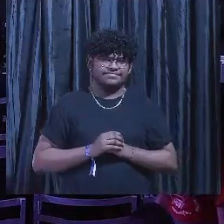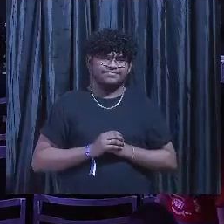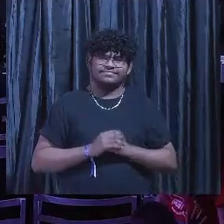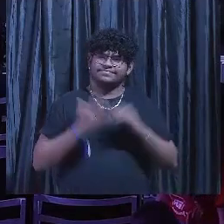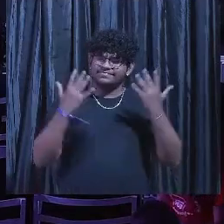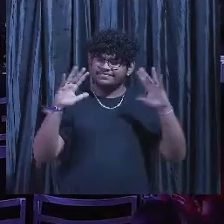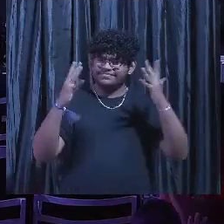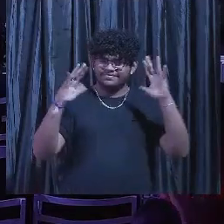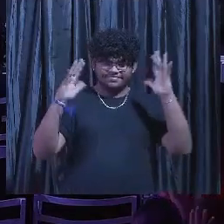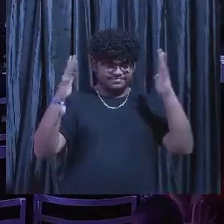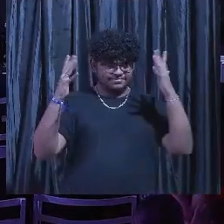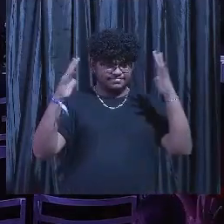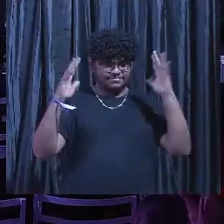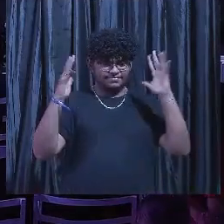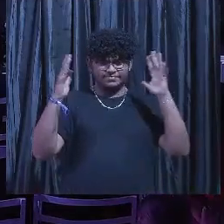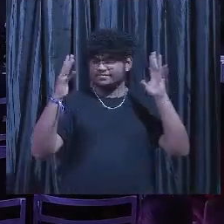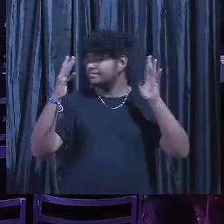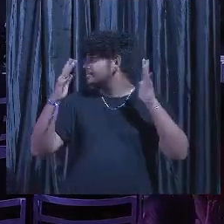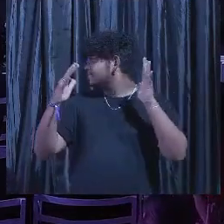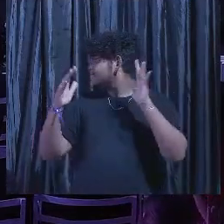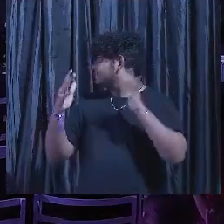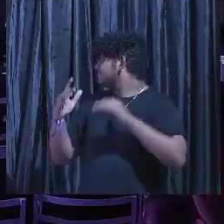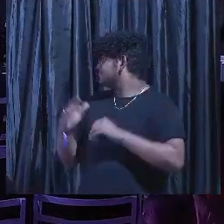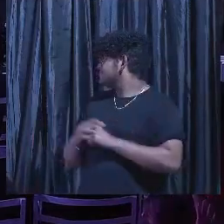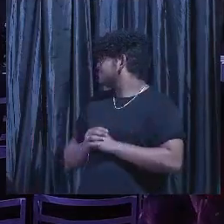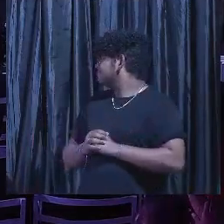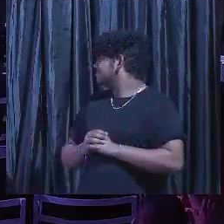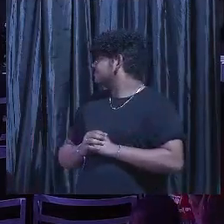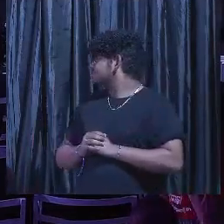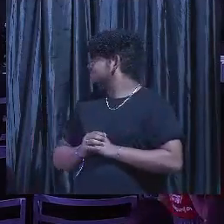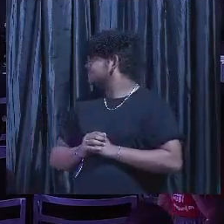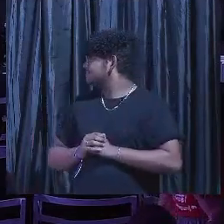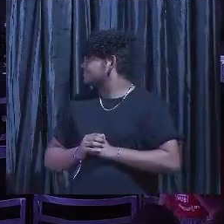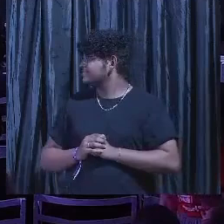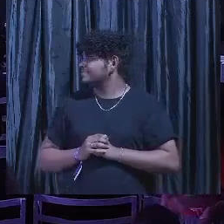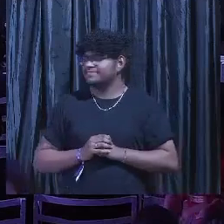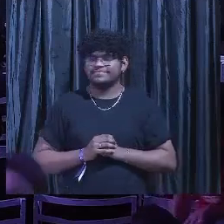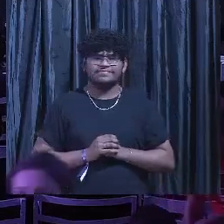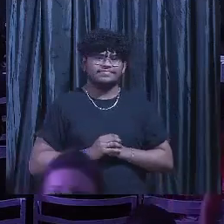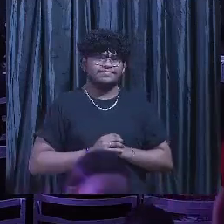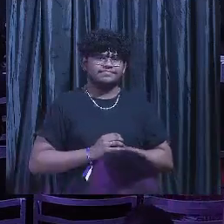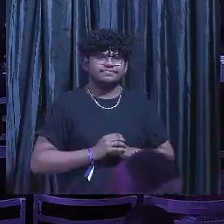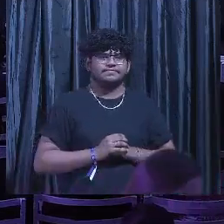Quem é Marcelo Rocha, hein? Quem é o Marcelo Rocha?